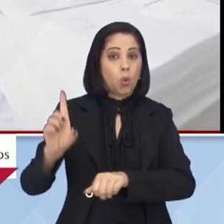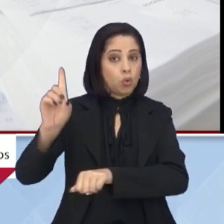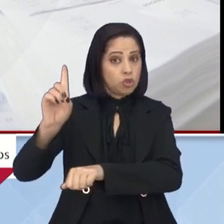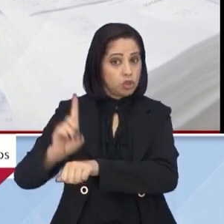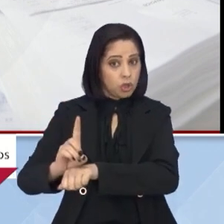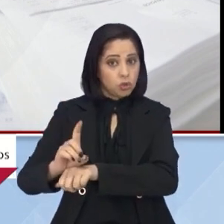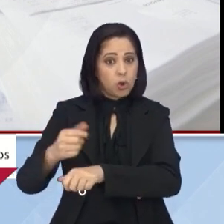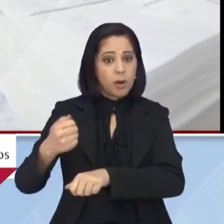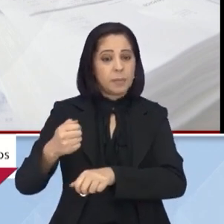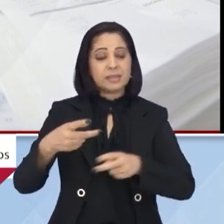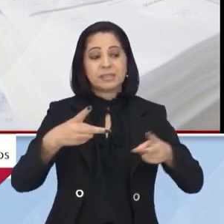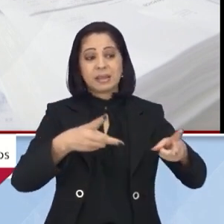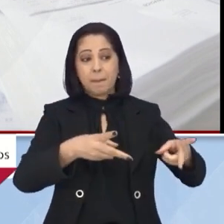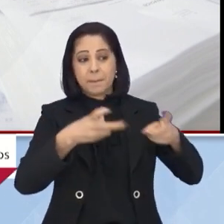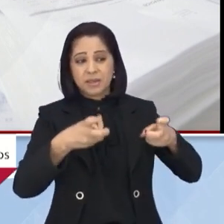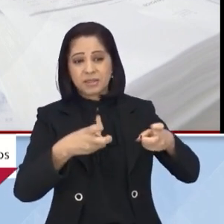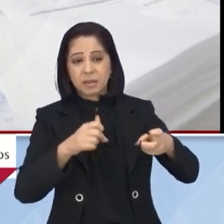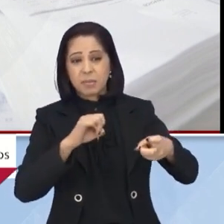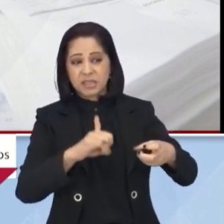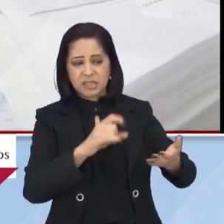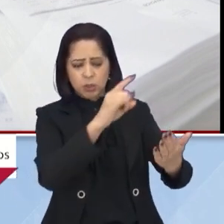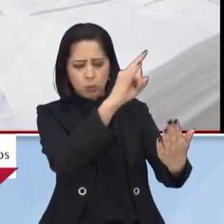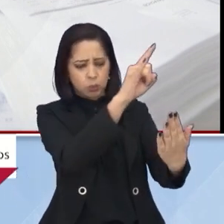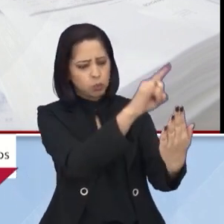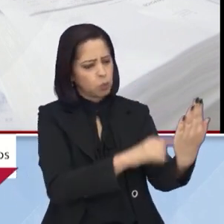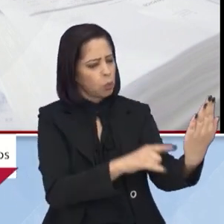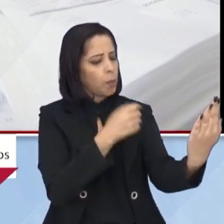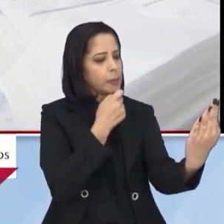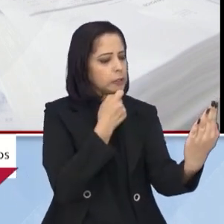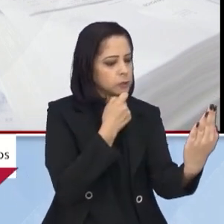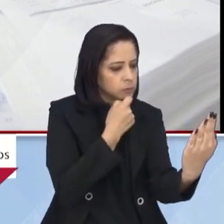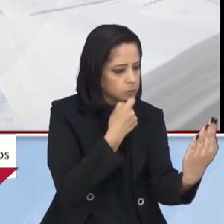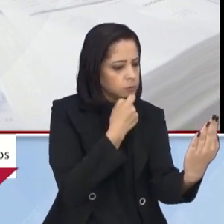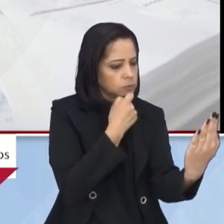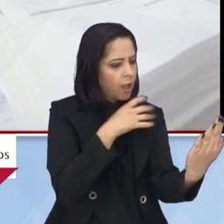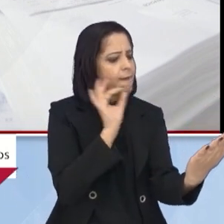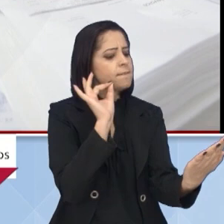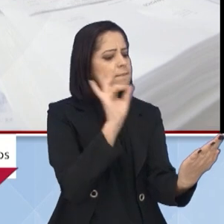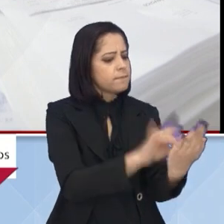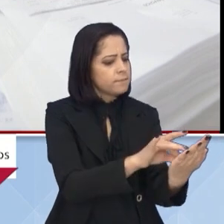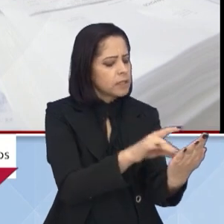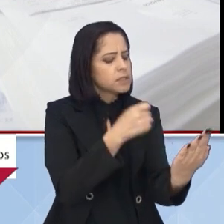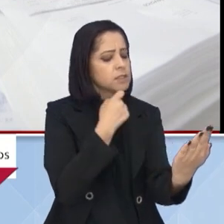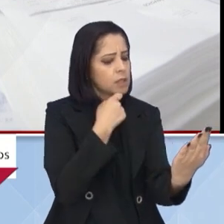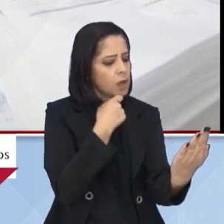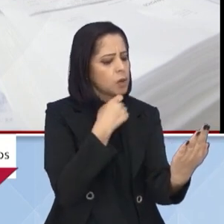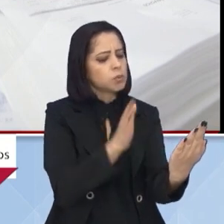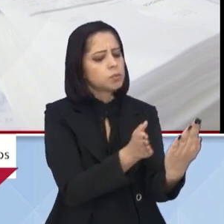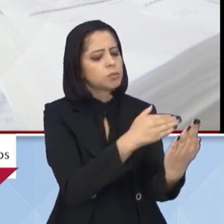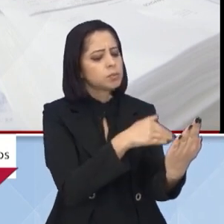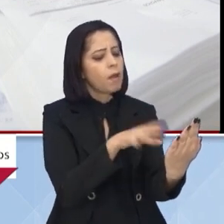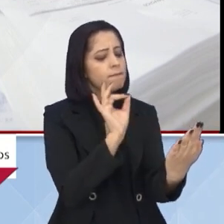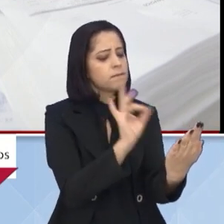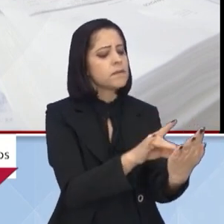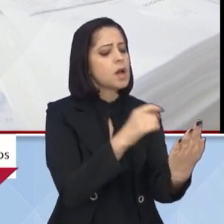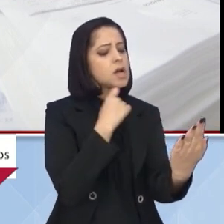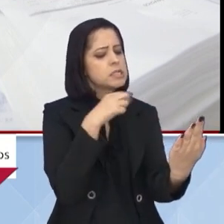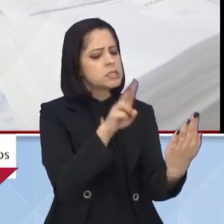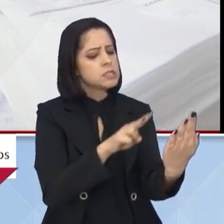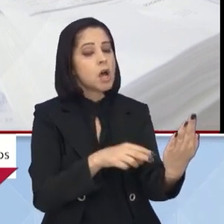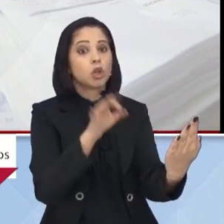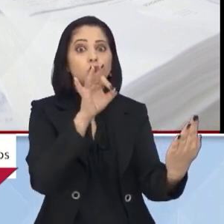se há fidedignidade nessa documentação que é apresentada no contexto das prestações de contas certo